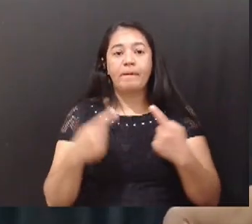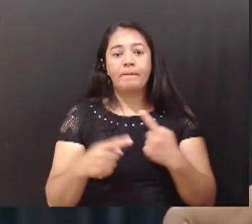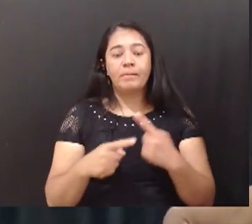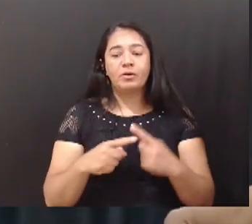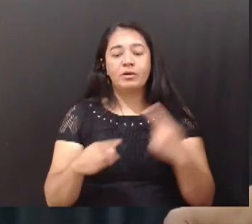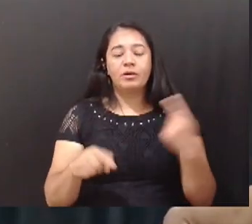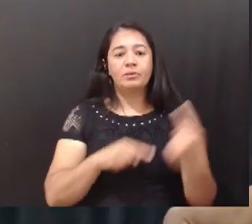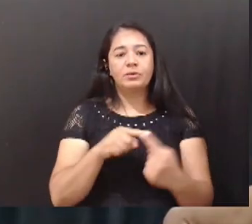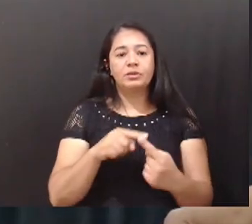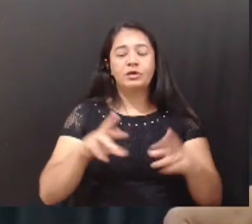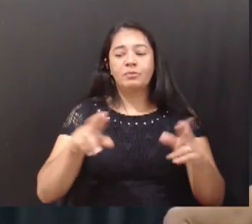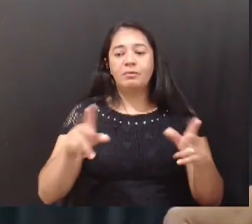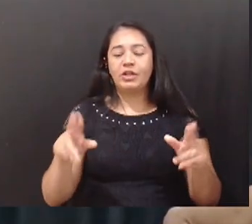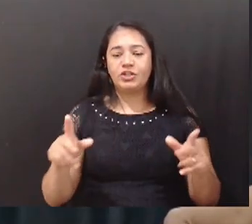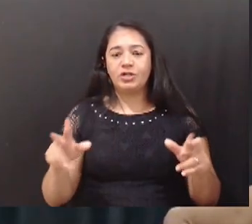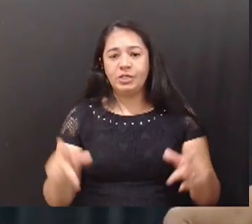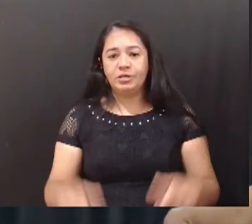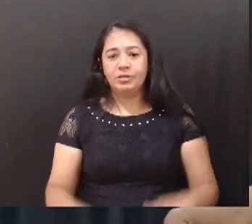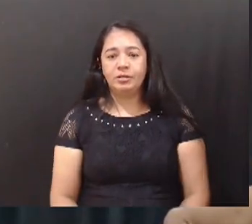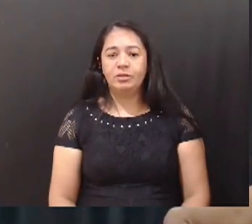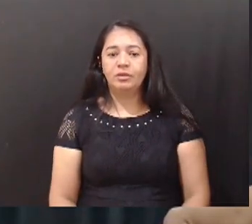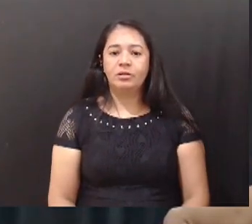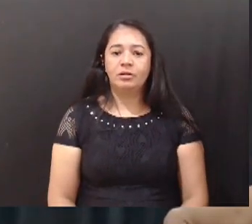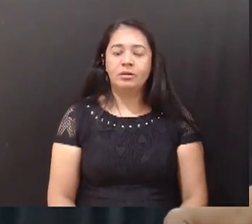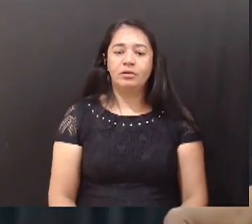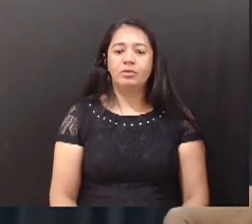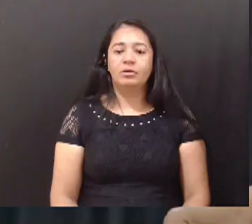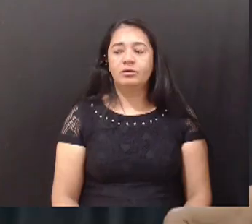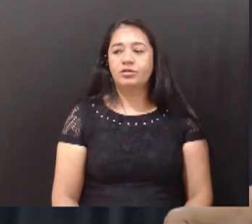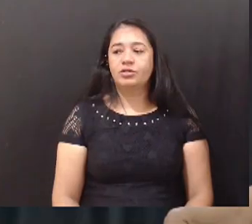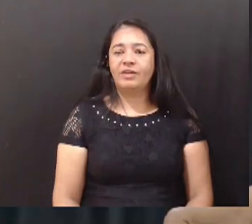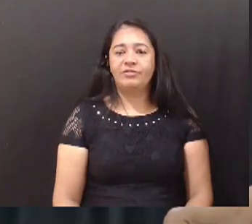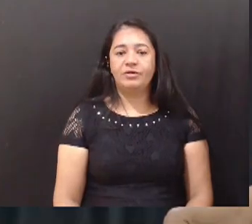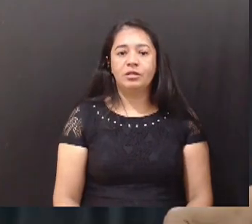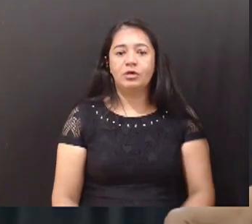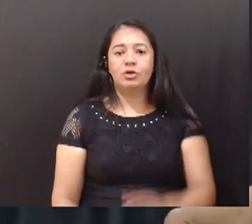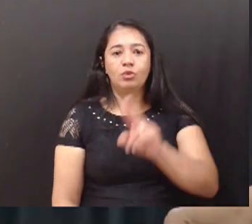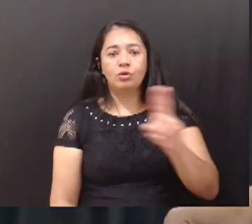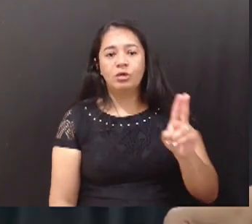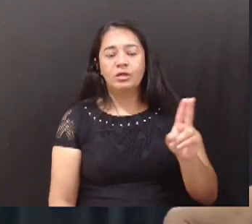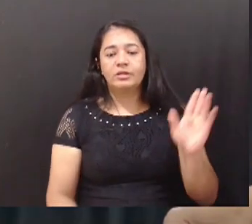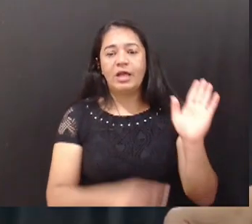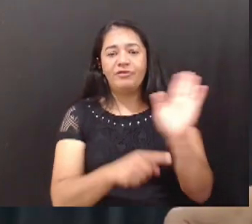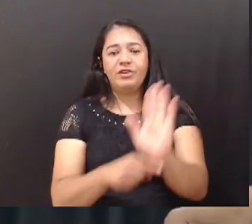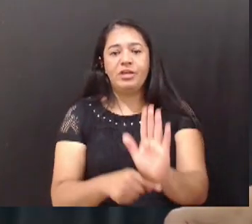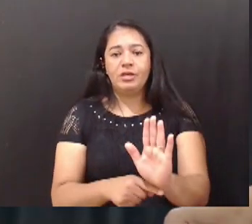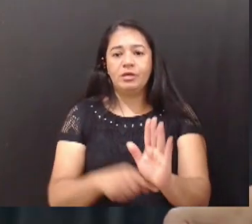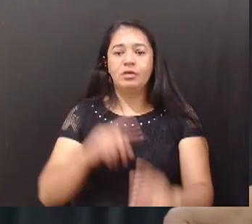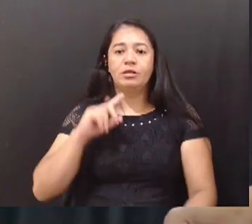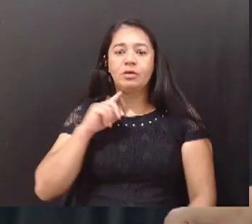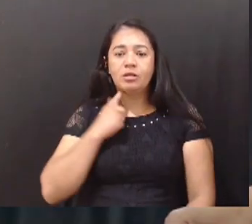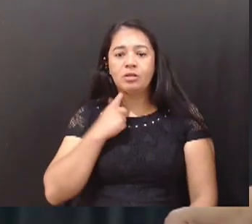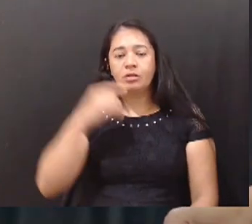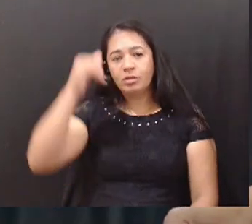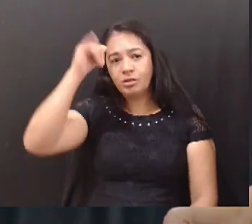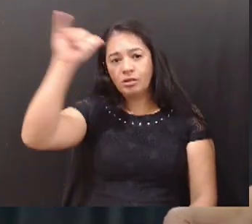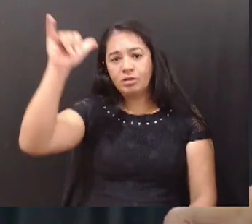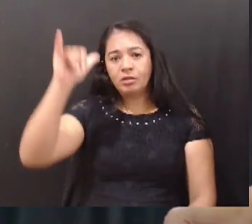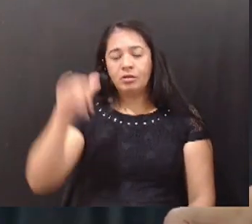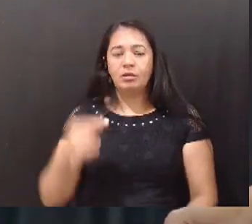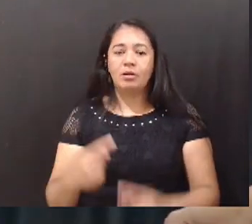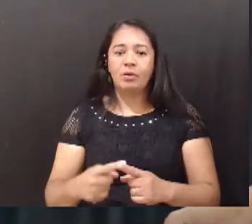tem uma função específica, né? O nojo nos ajuda a evitar contaminação. Lembra que a gente vem lá dos